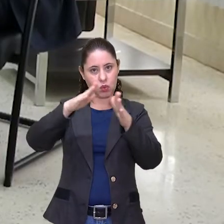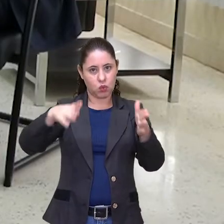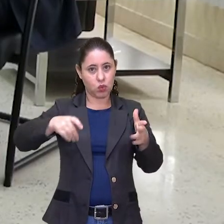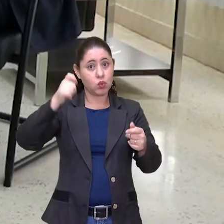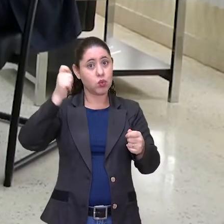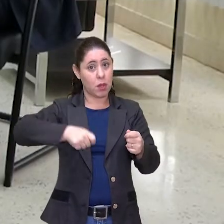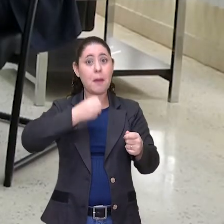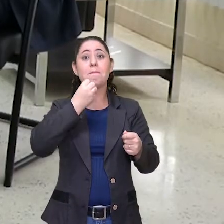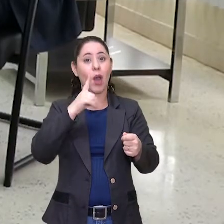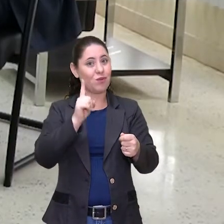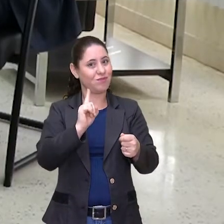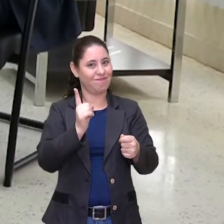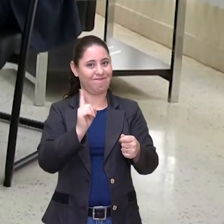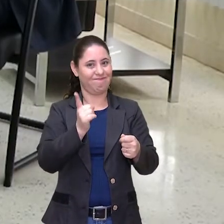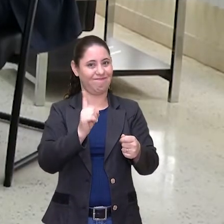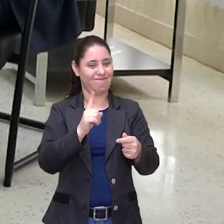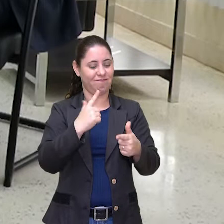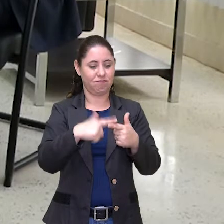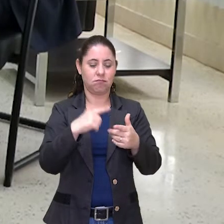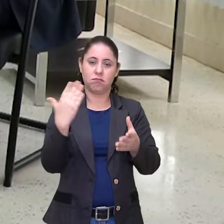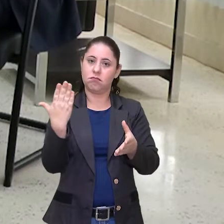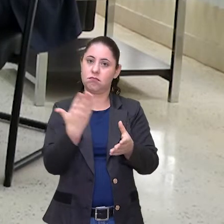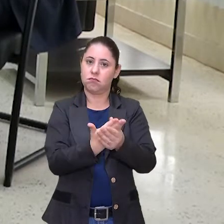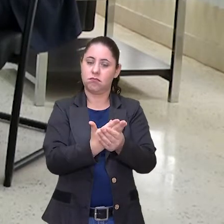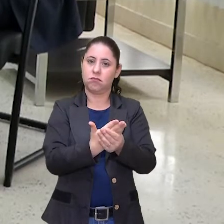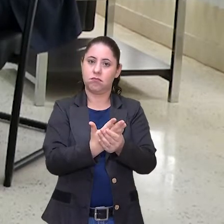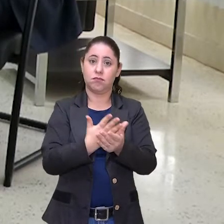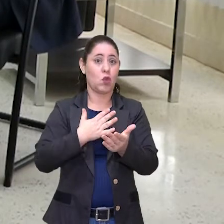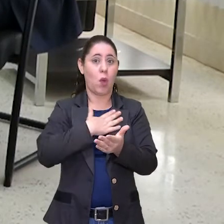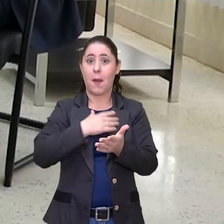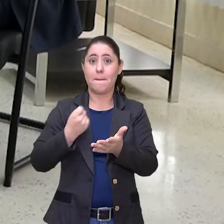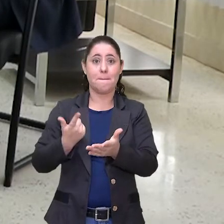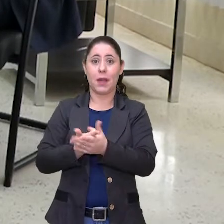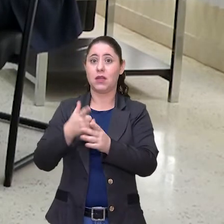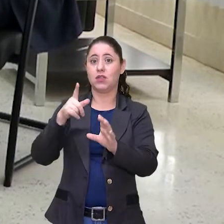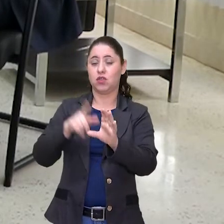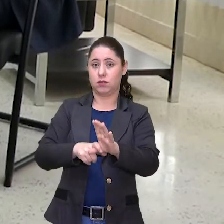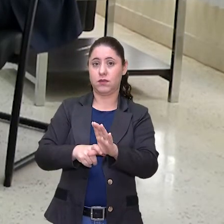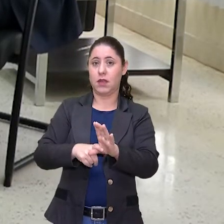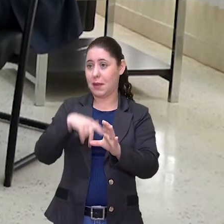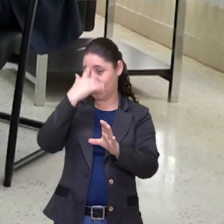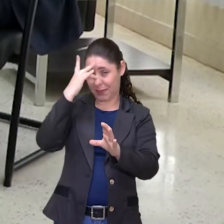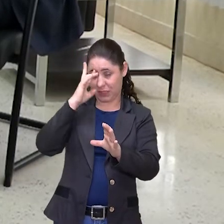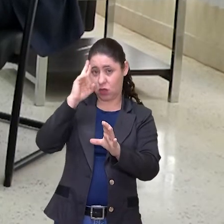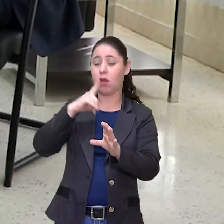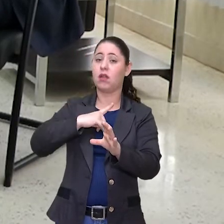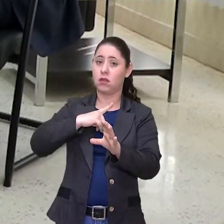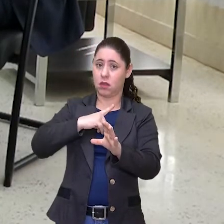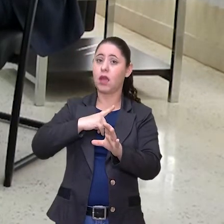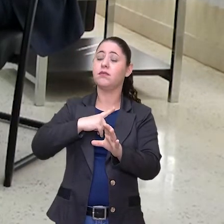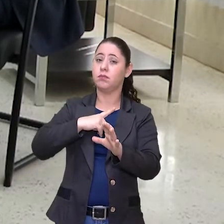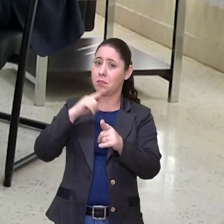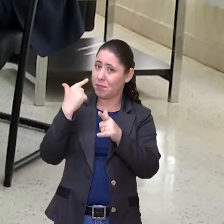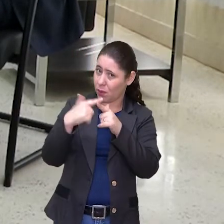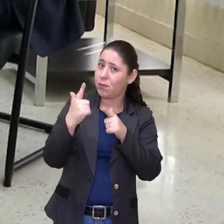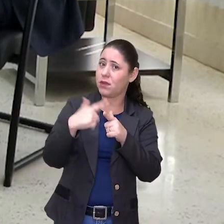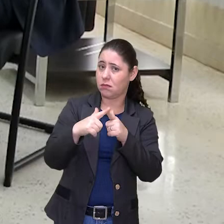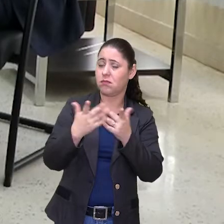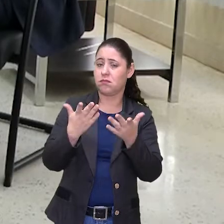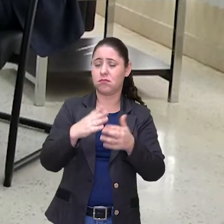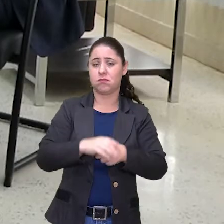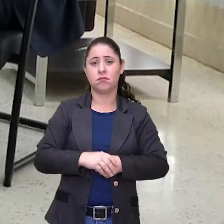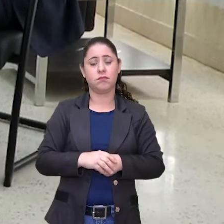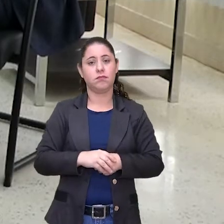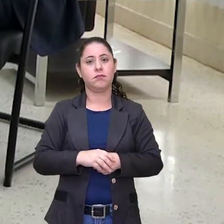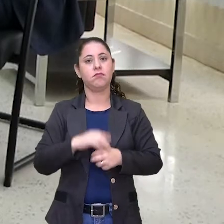de um leilão nunca é algo bom. Primeiro, que no processo não se satisfaz a dívida. E segundo, que o arrematante sofre consequências em